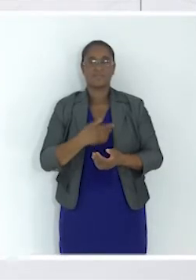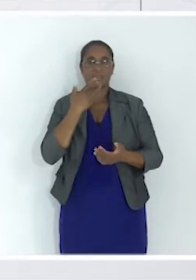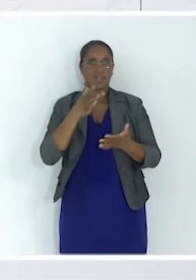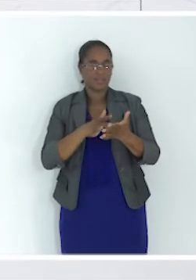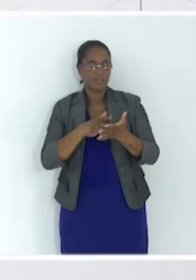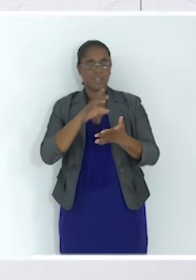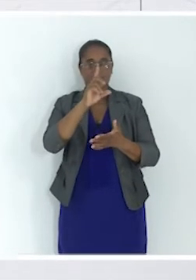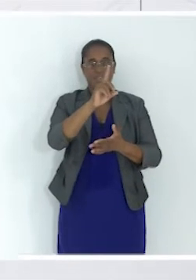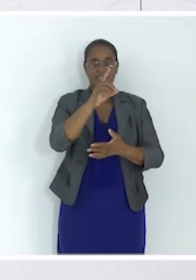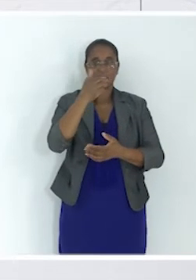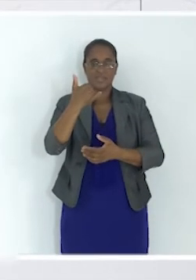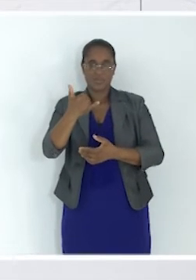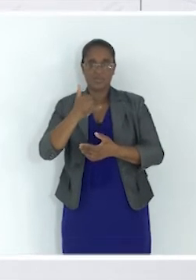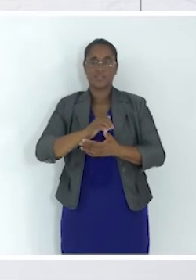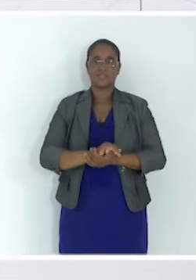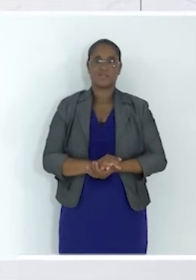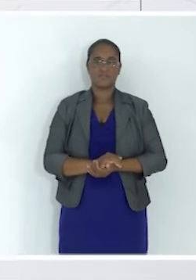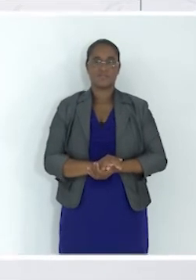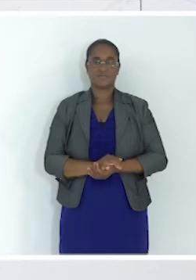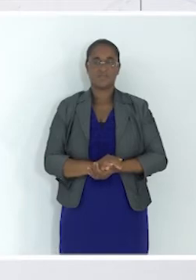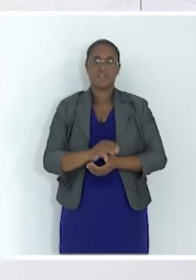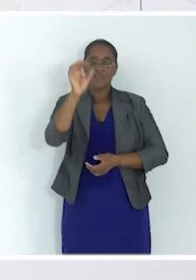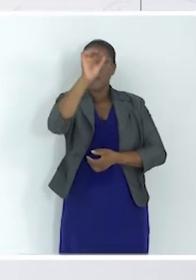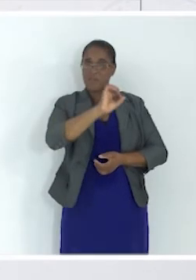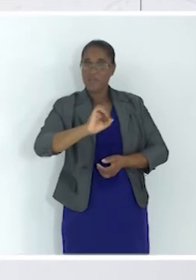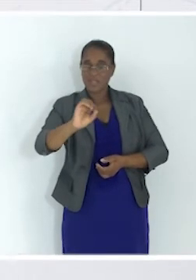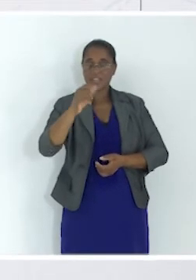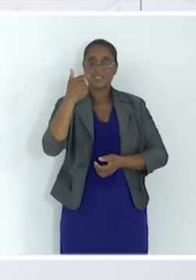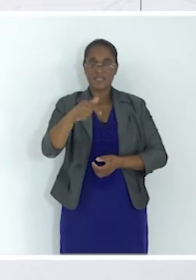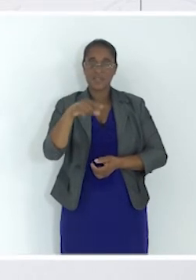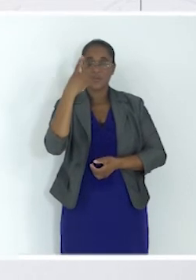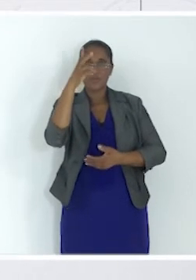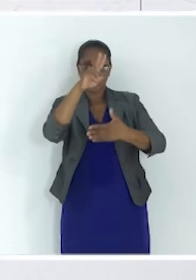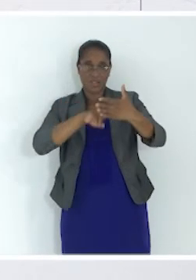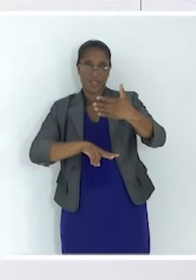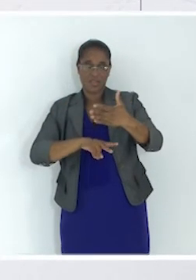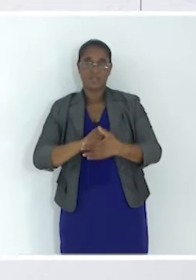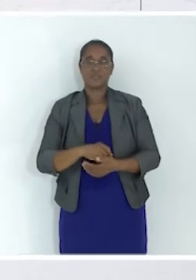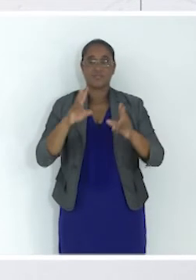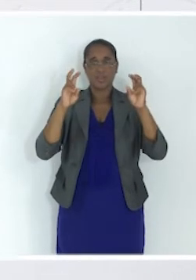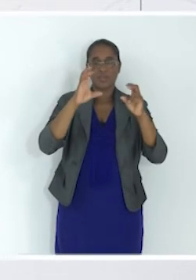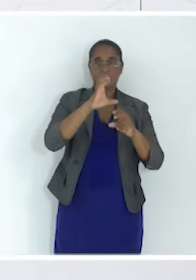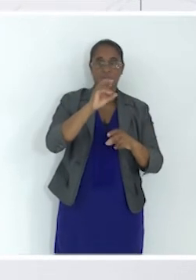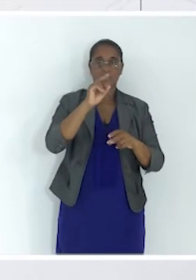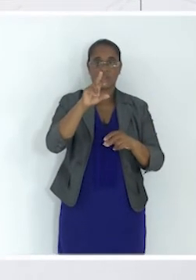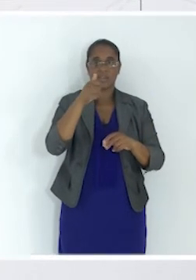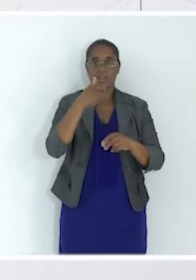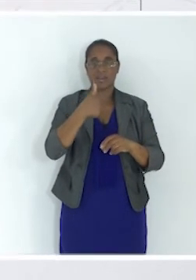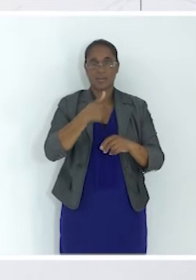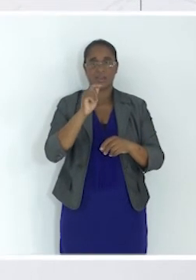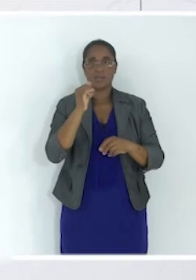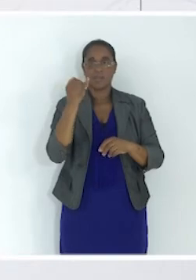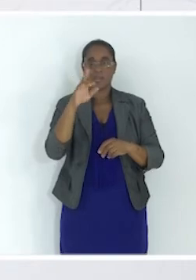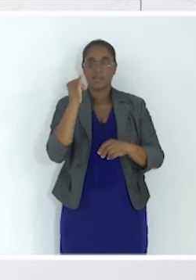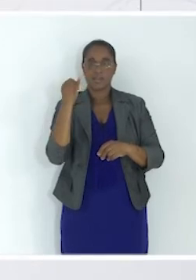na página 62, vocês têm um texto. O título é Carbeirinho.